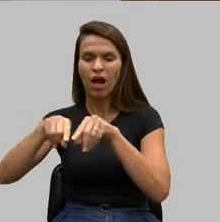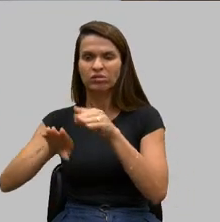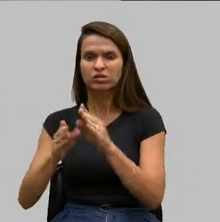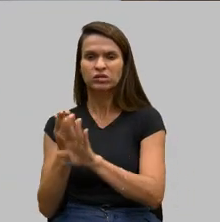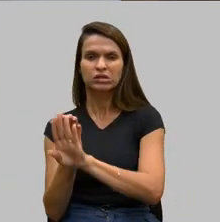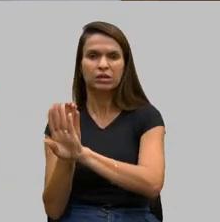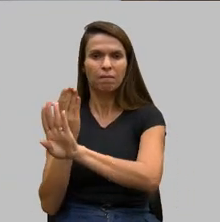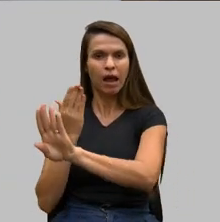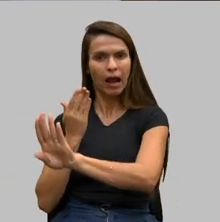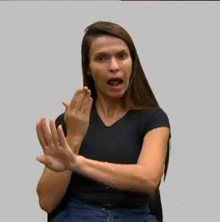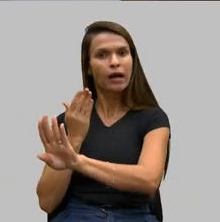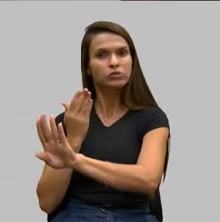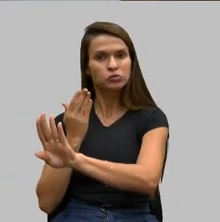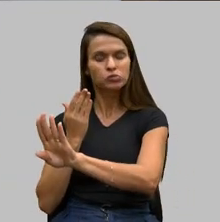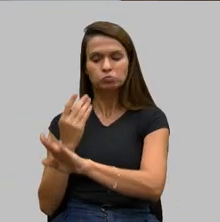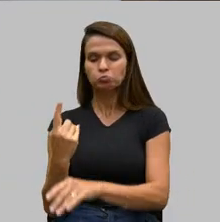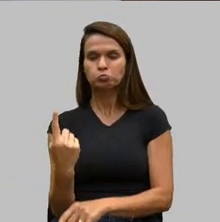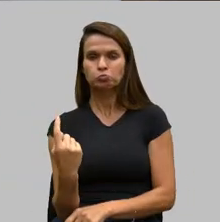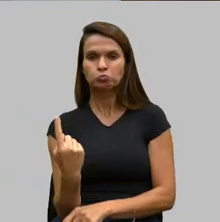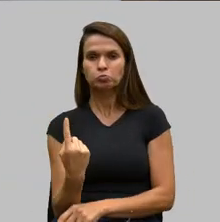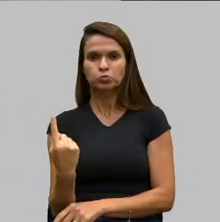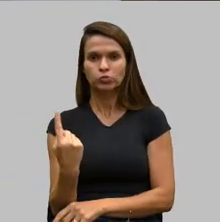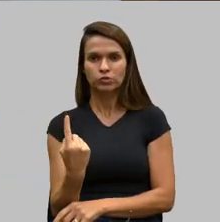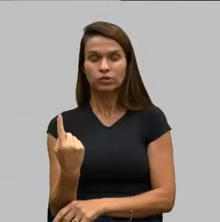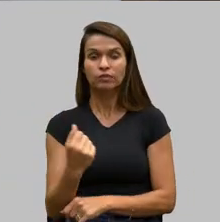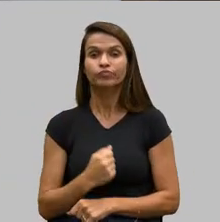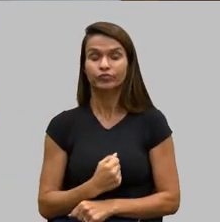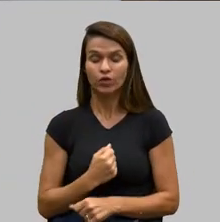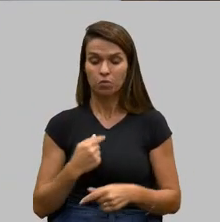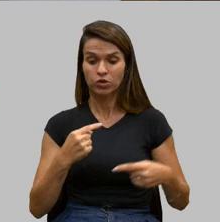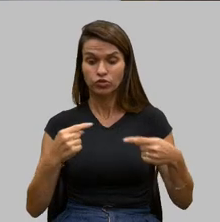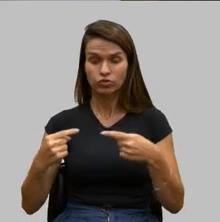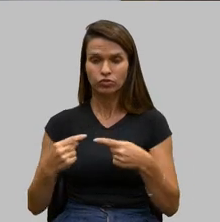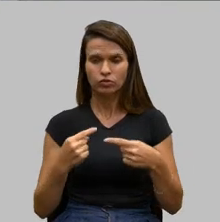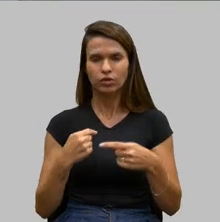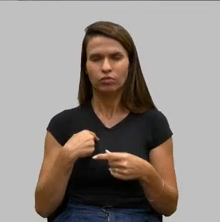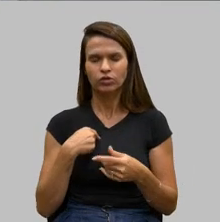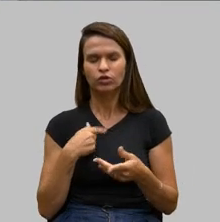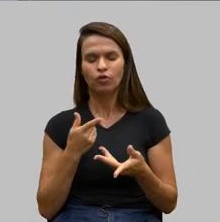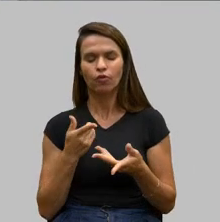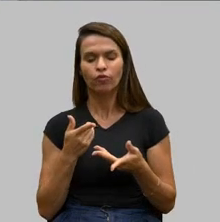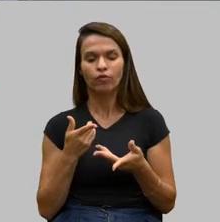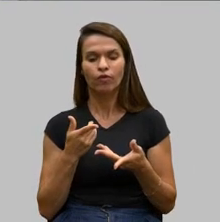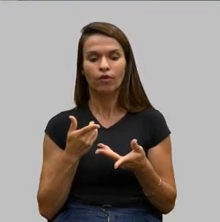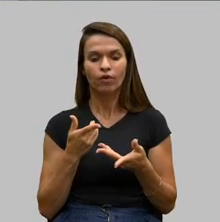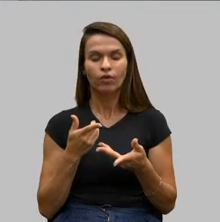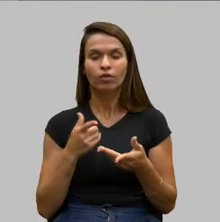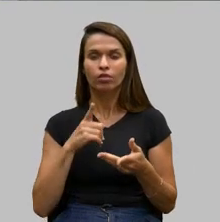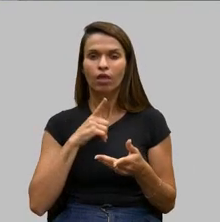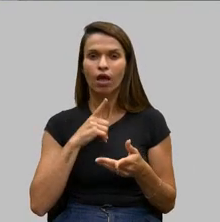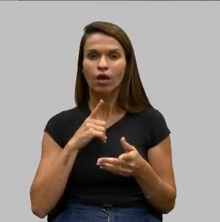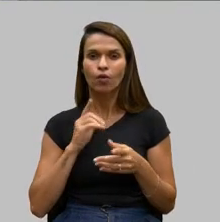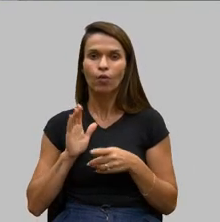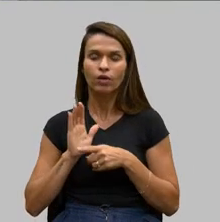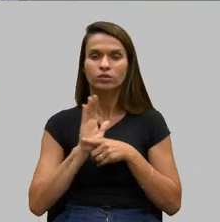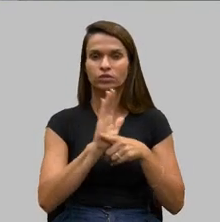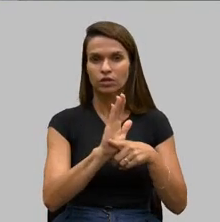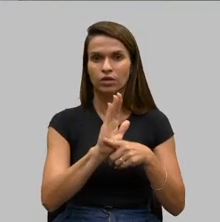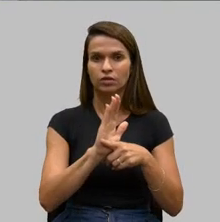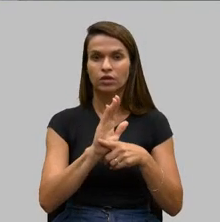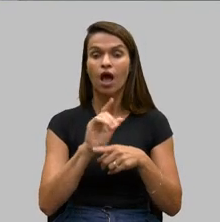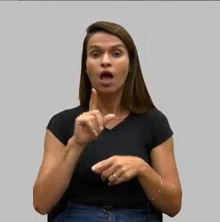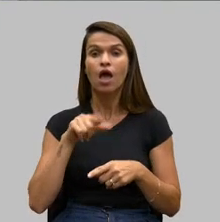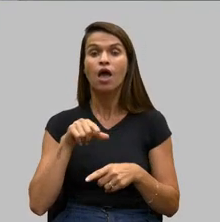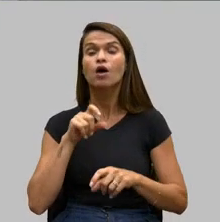então eh uma uma discussão que eu tenho muito pesada com a assistência exatamente nesse sentido do núcleo